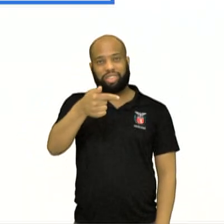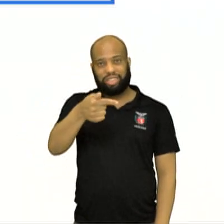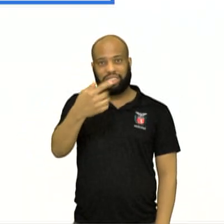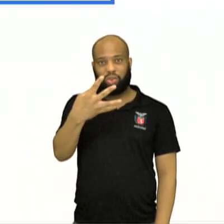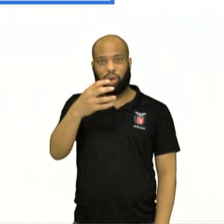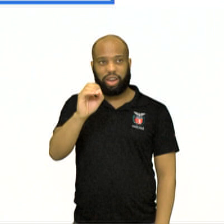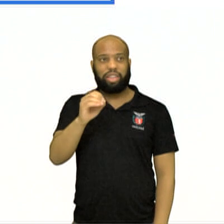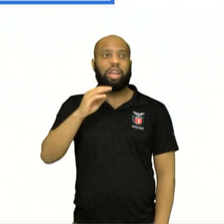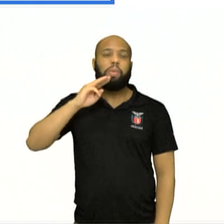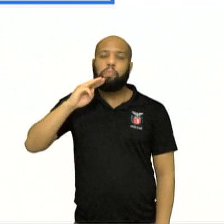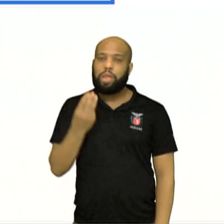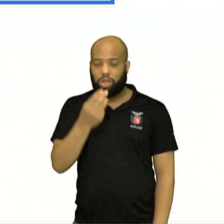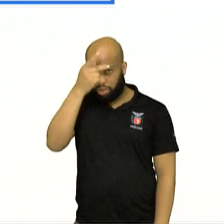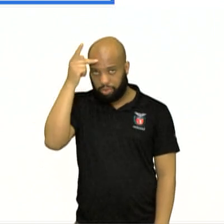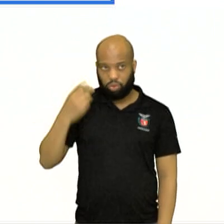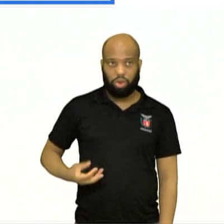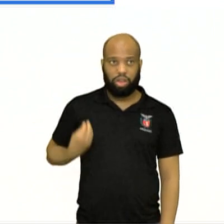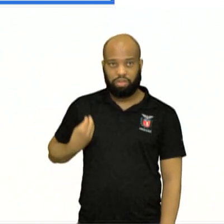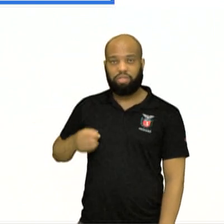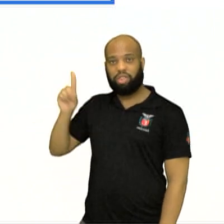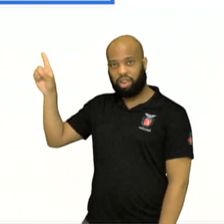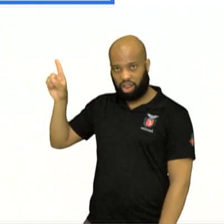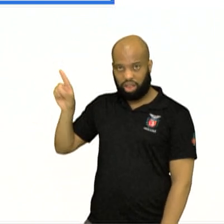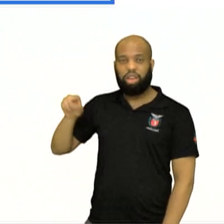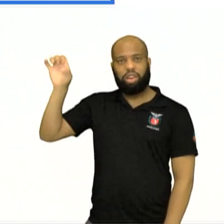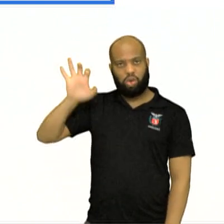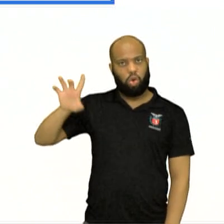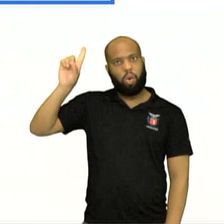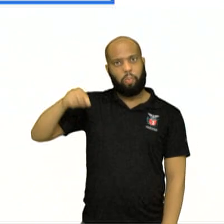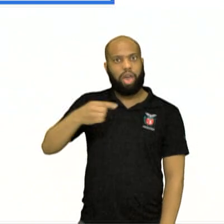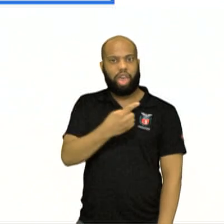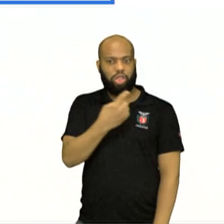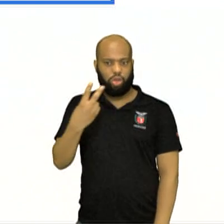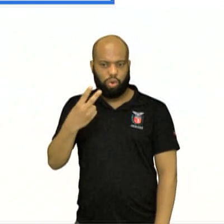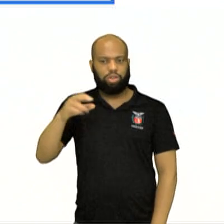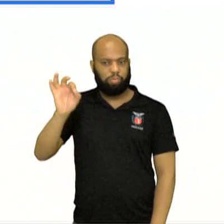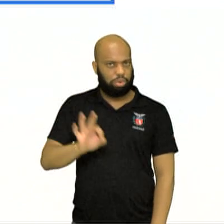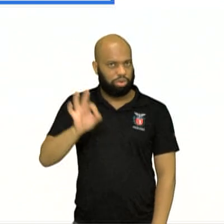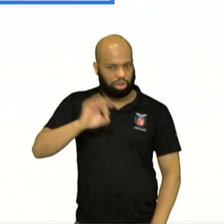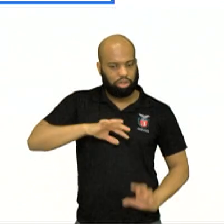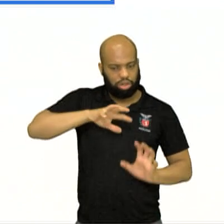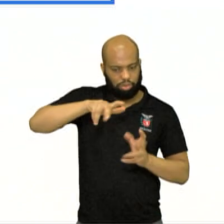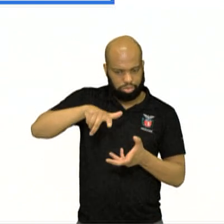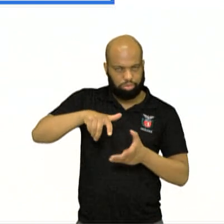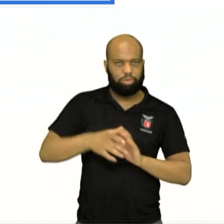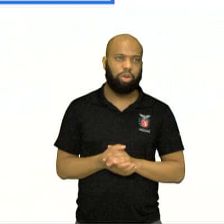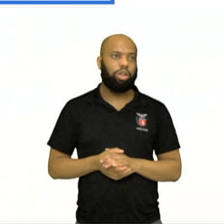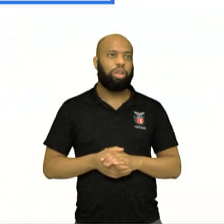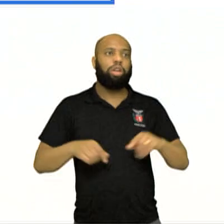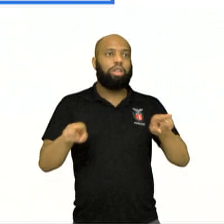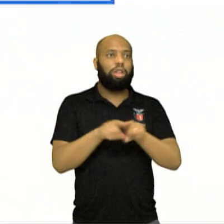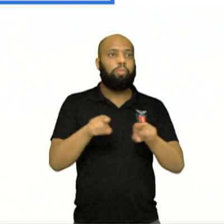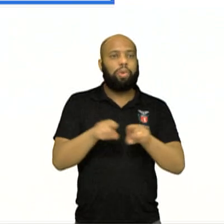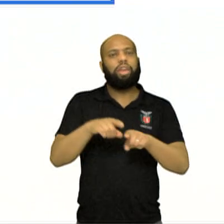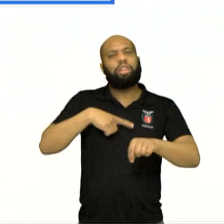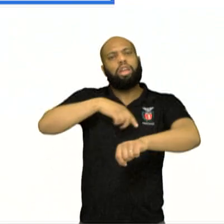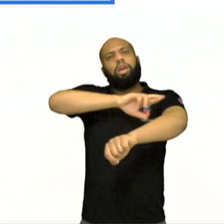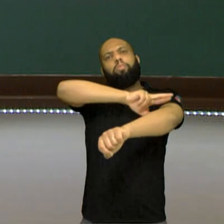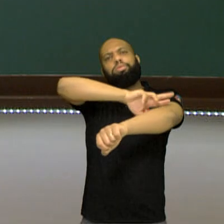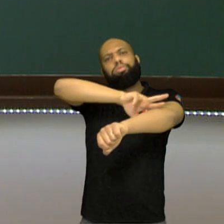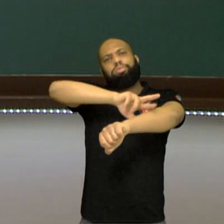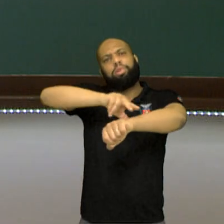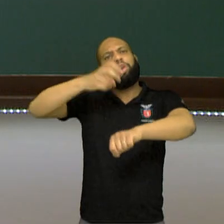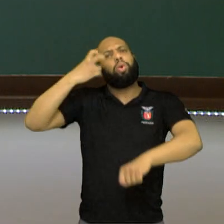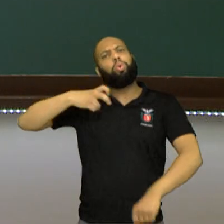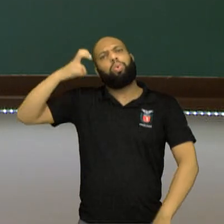740 milhões de pessoas vivem na Europa, ou 12% da população mundial. E é um continente com grande heterogeneidade